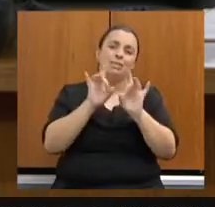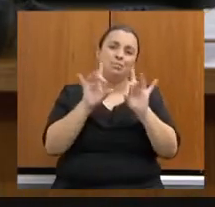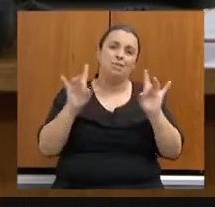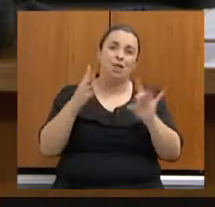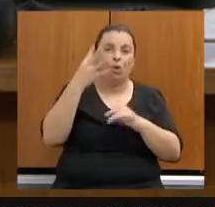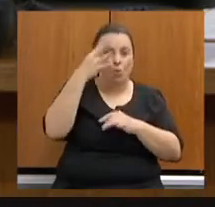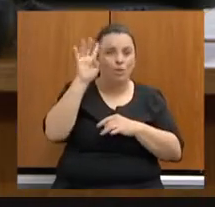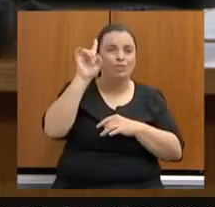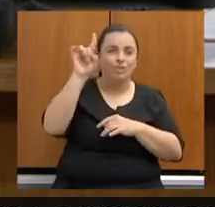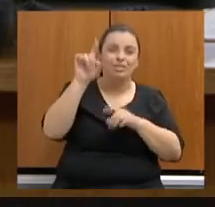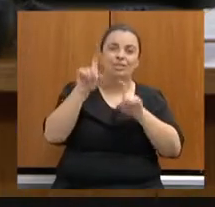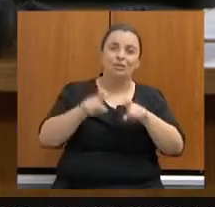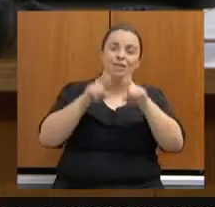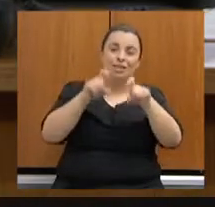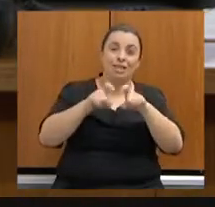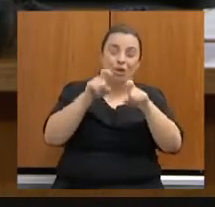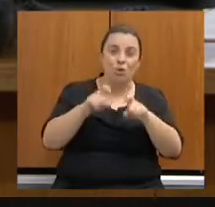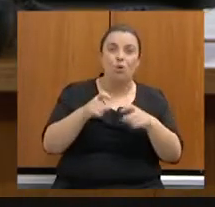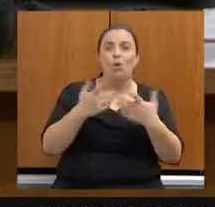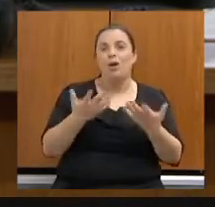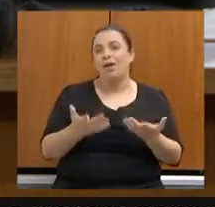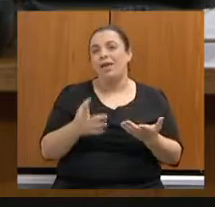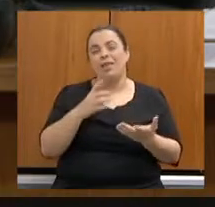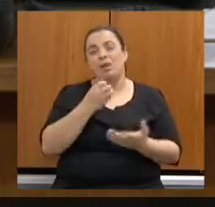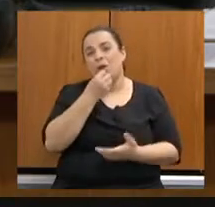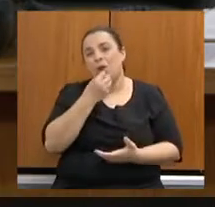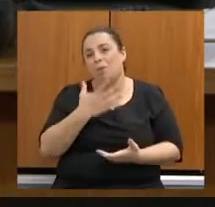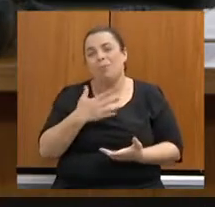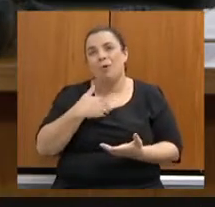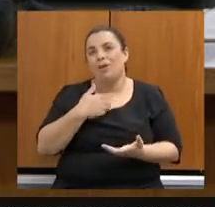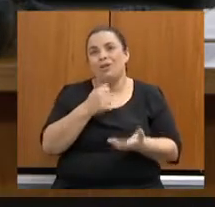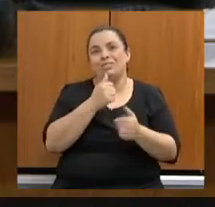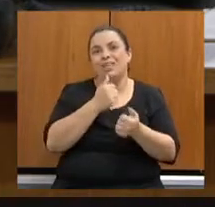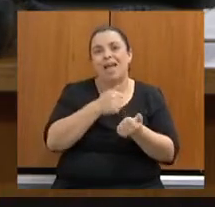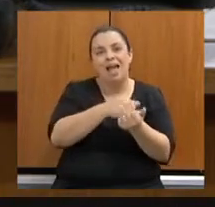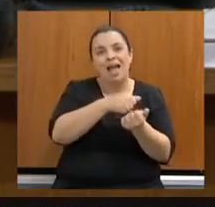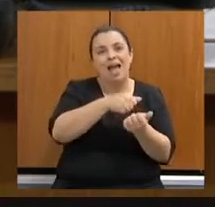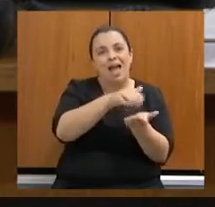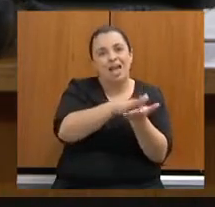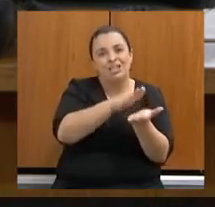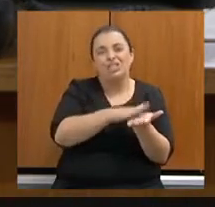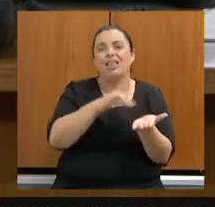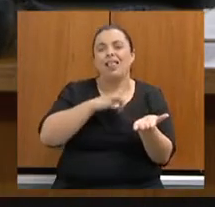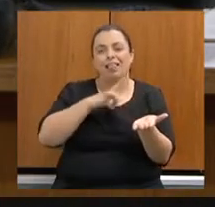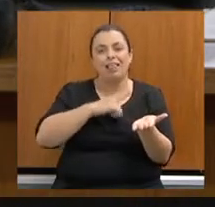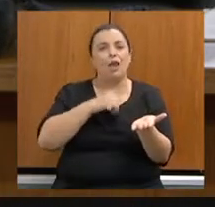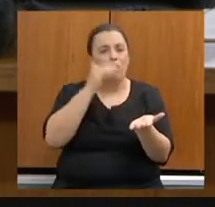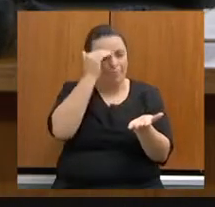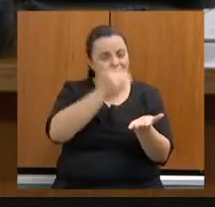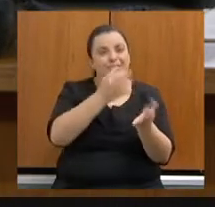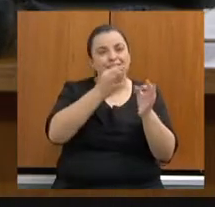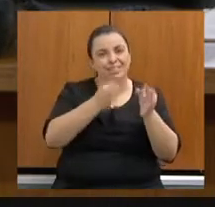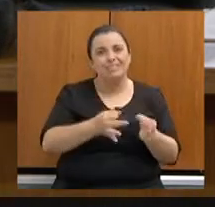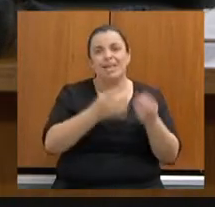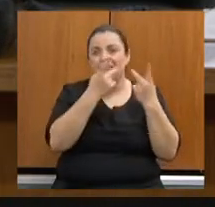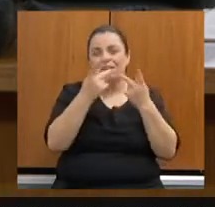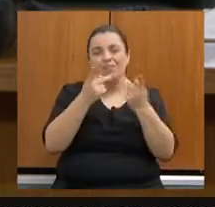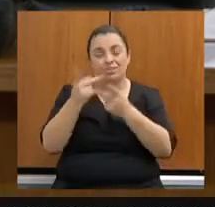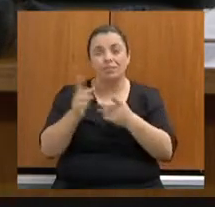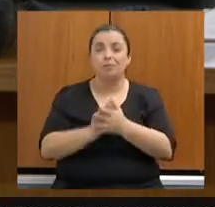pelo interior da gente está aí se tem como a agenda mais em dia eu agradeço muito aqui por essa parceria do deputado